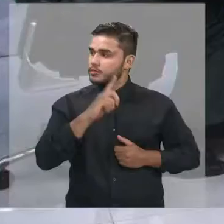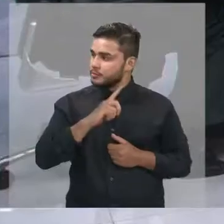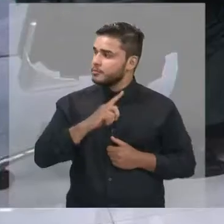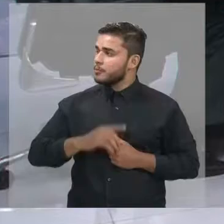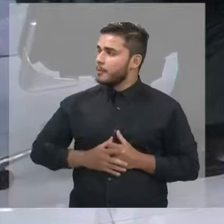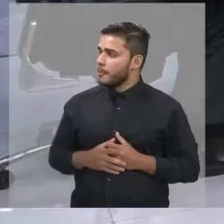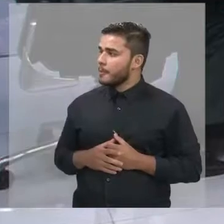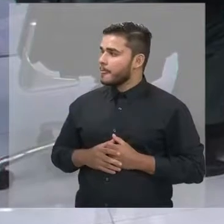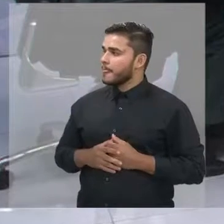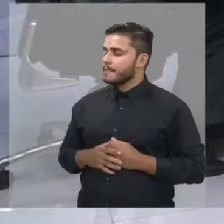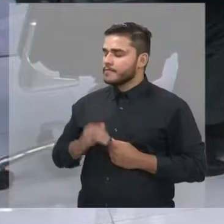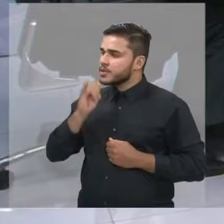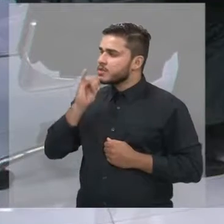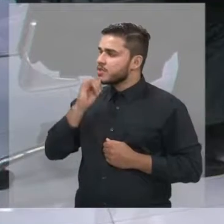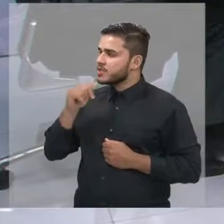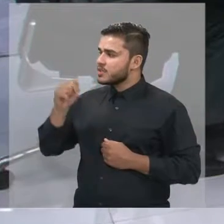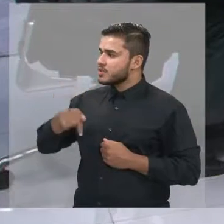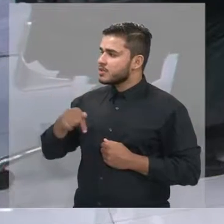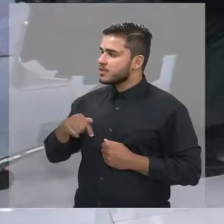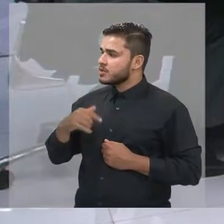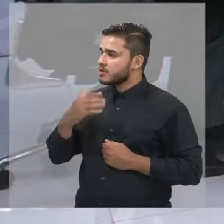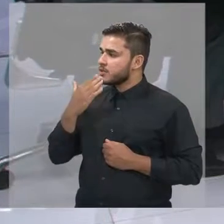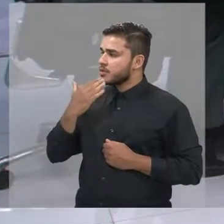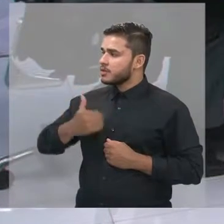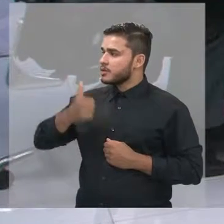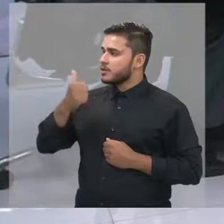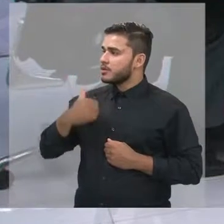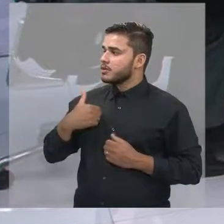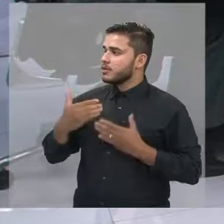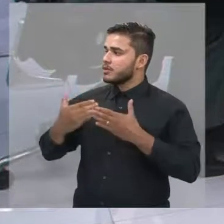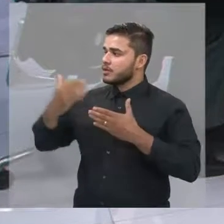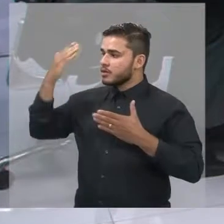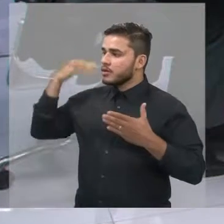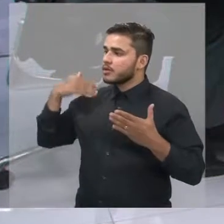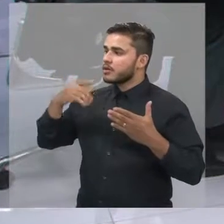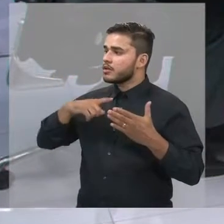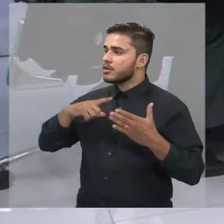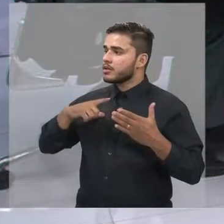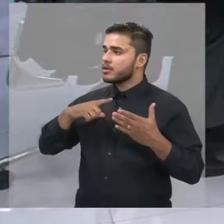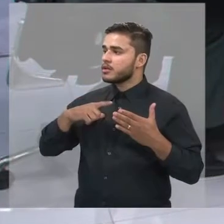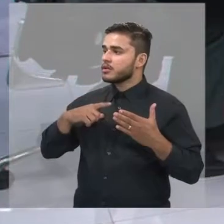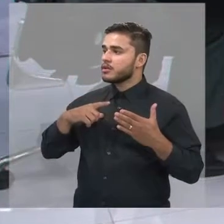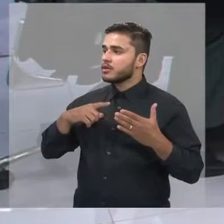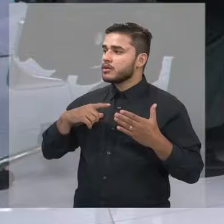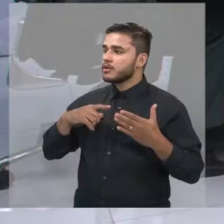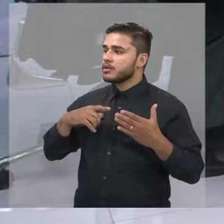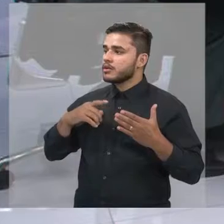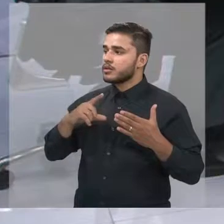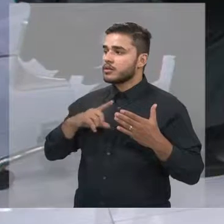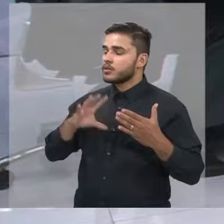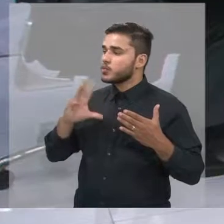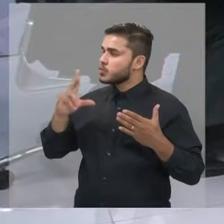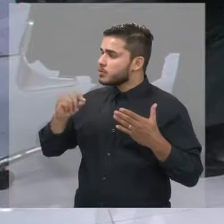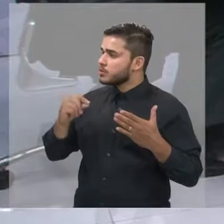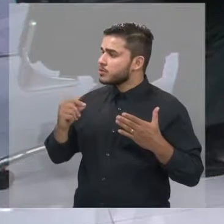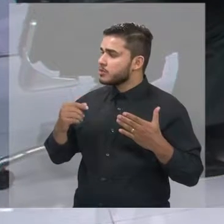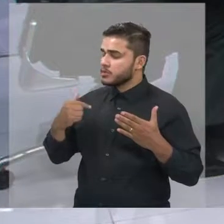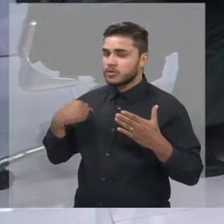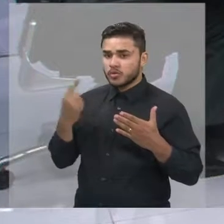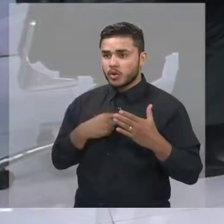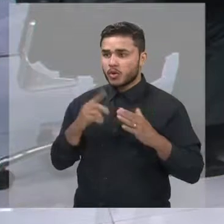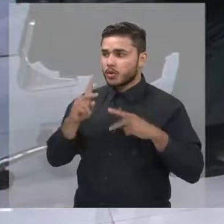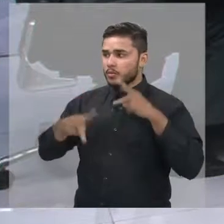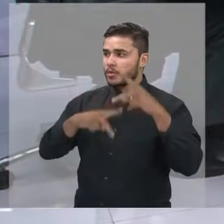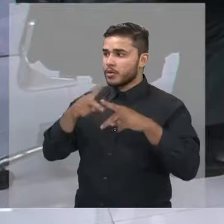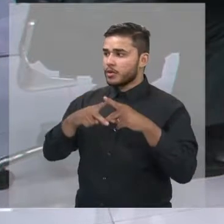contém o passado. Se o homem evoluiu historicamente, nós somos melhores do que os atenienses da geração do Sócrates. Esse